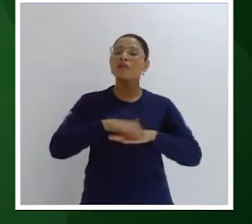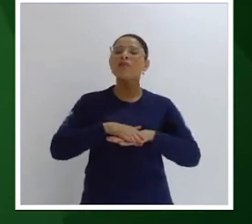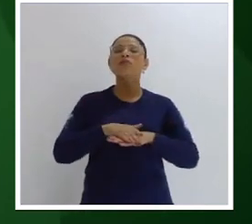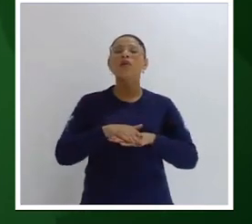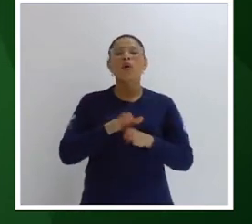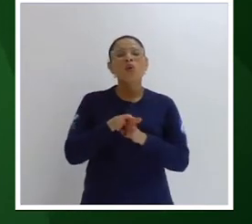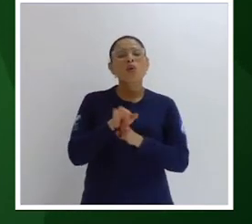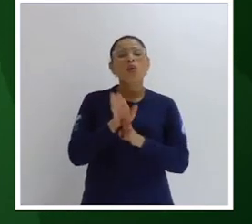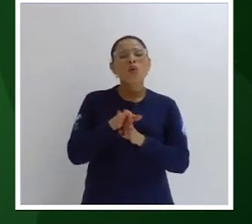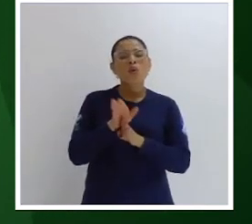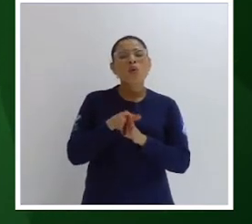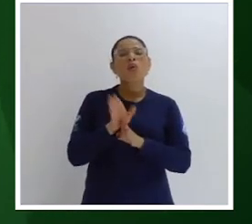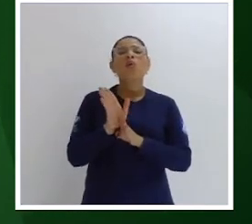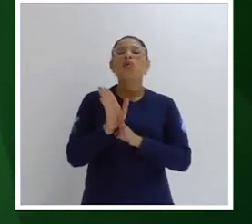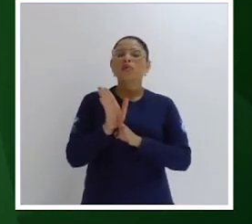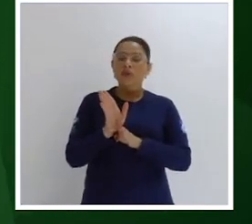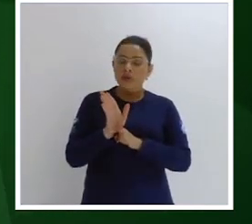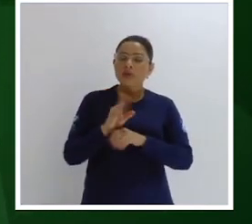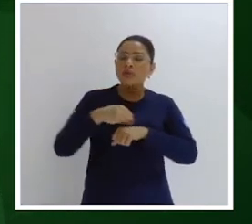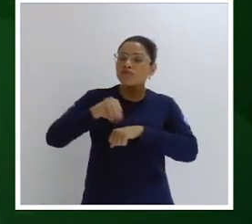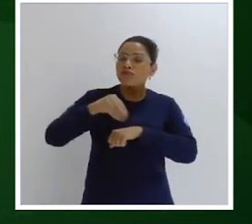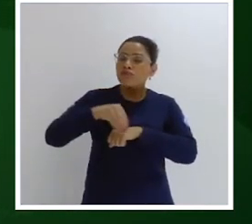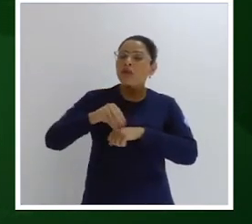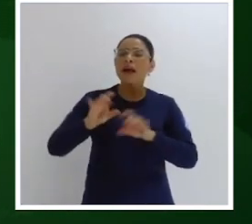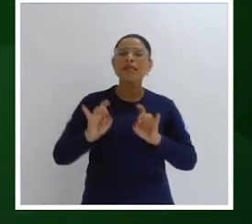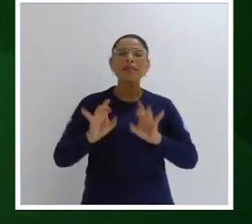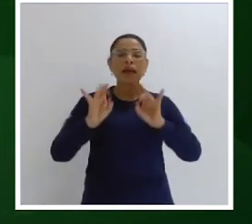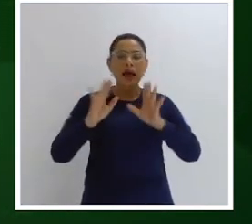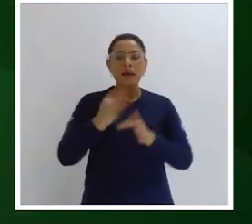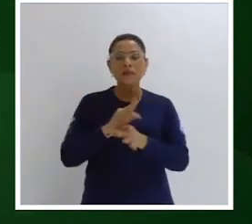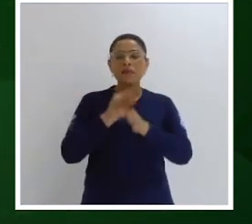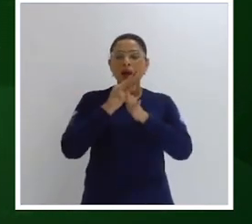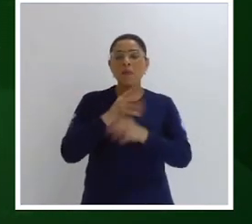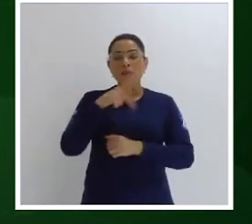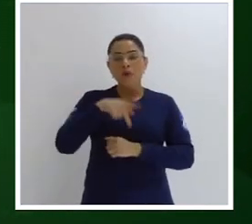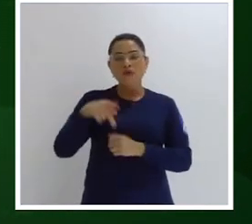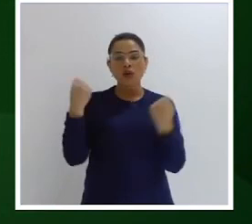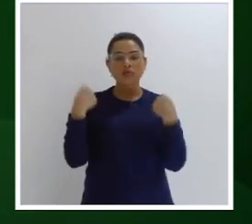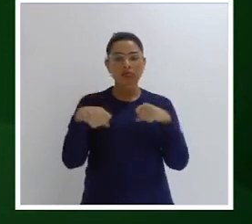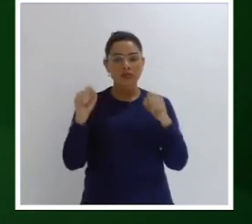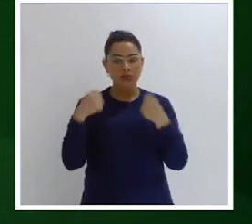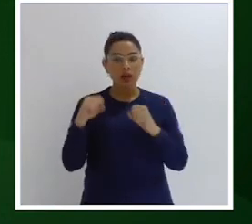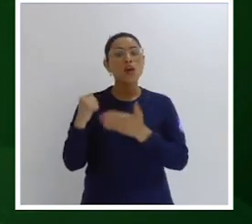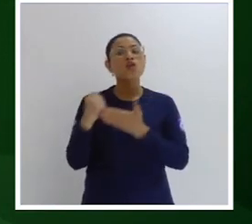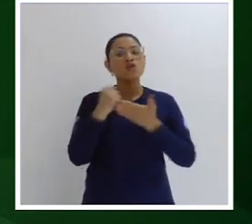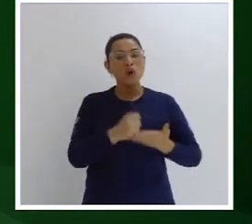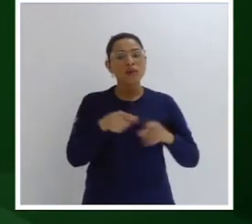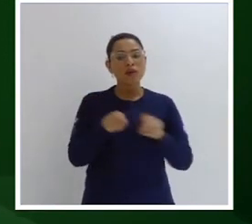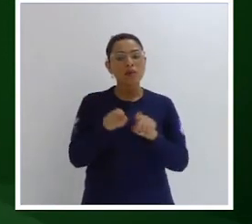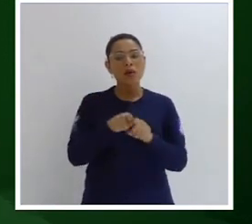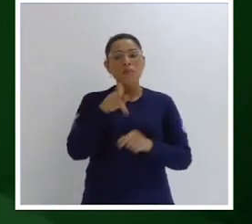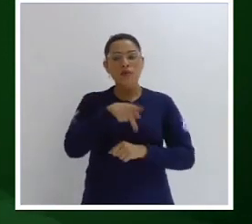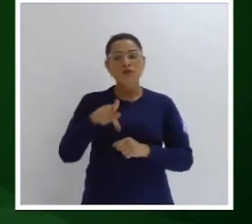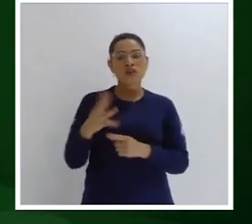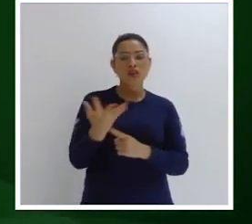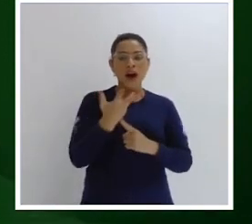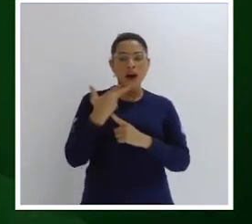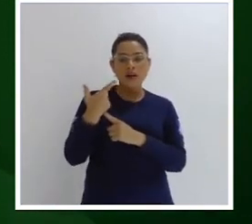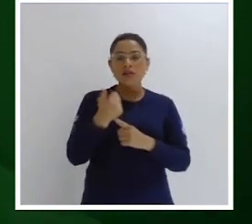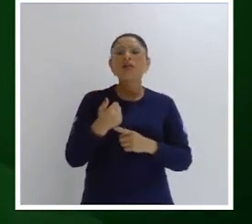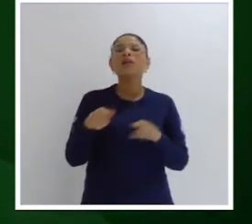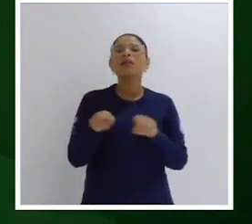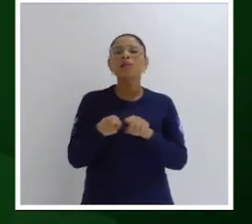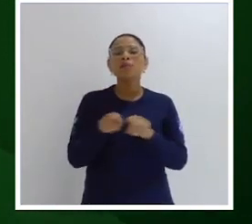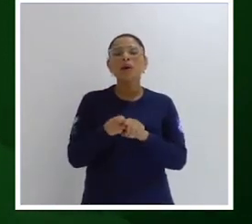técnica para os professores de educação física e aqui nós trouxemos os professores de artes nós trabalhamos com ele